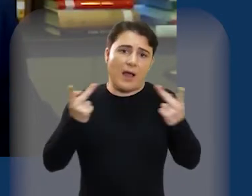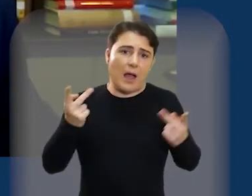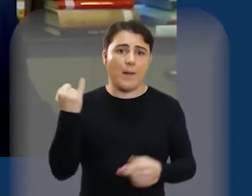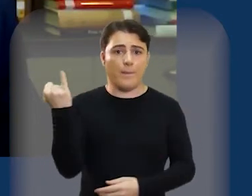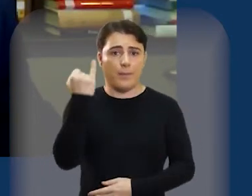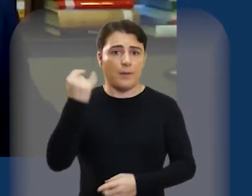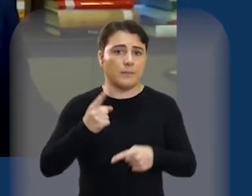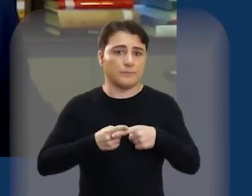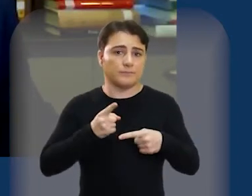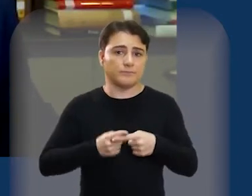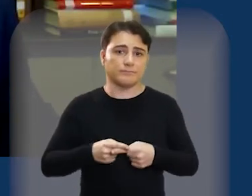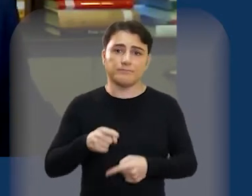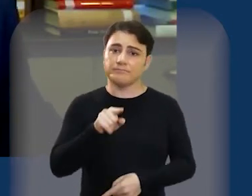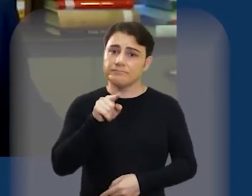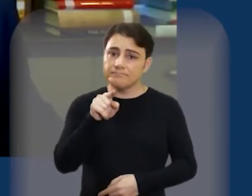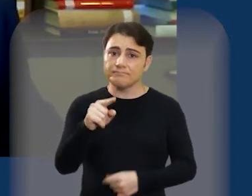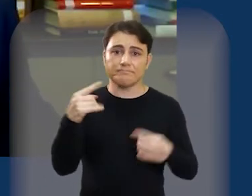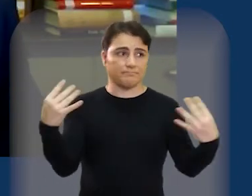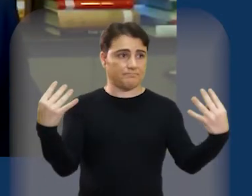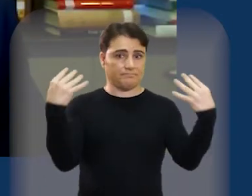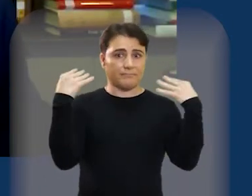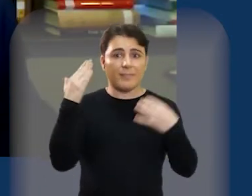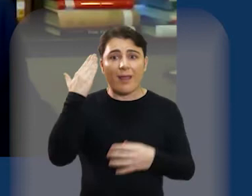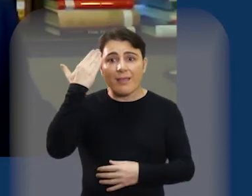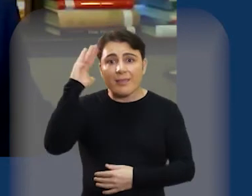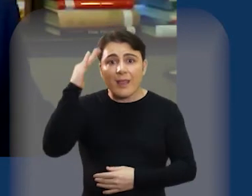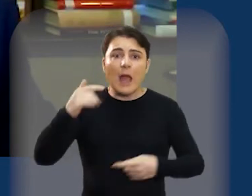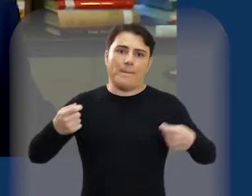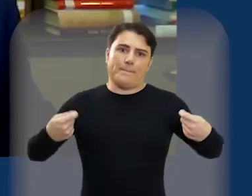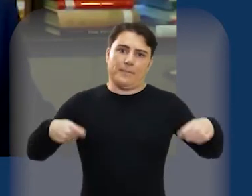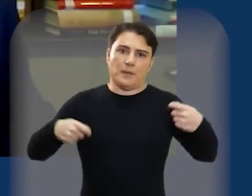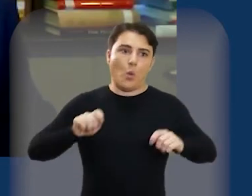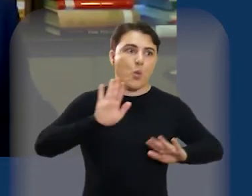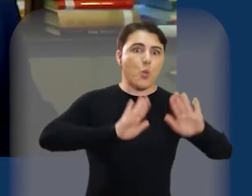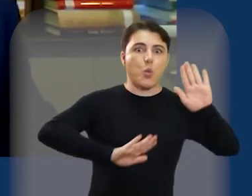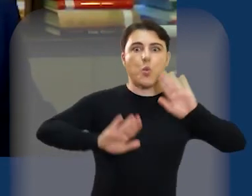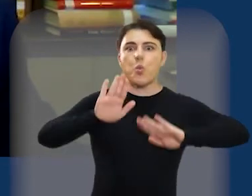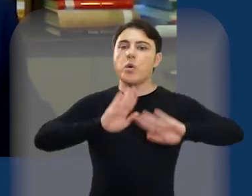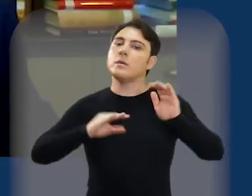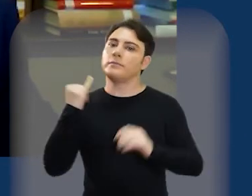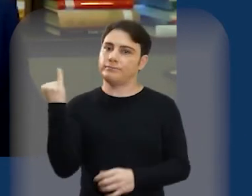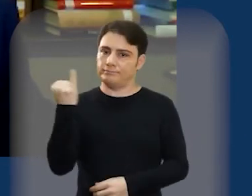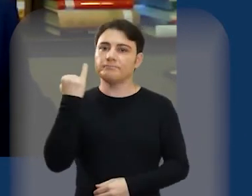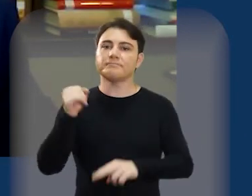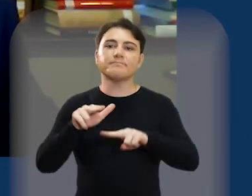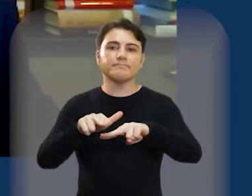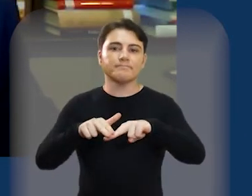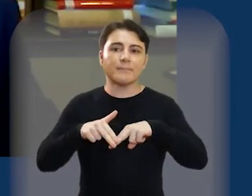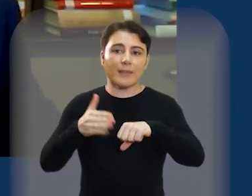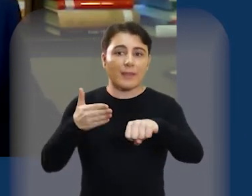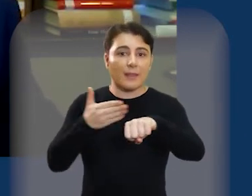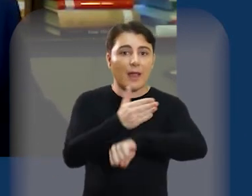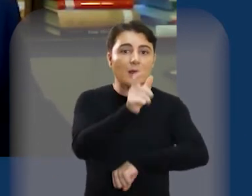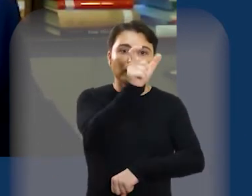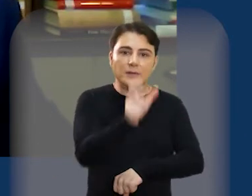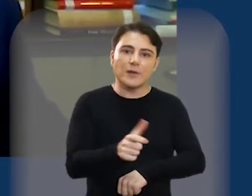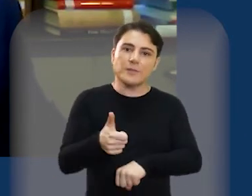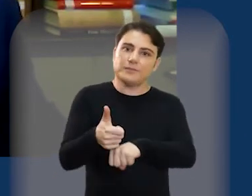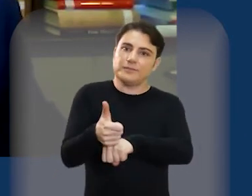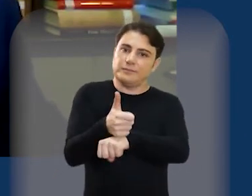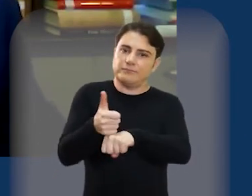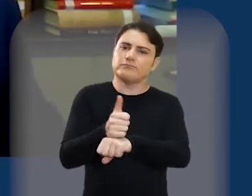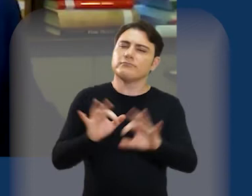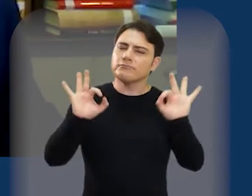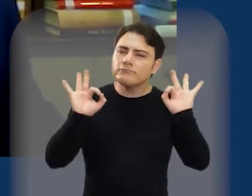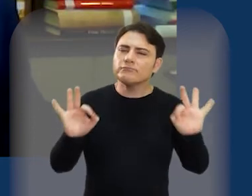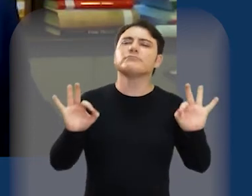aí nos assistindo possam ter uma noção, uma ideia, que tem que ter cuidado e, por isso, é sempre recomendável uma orientação